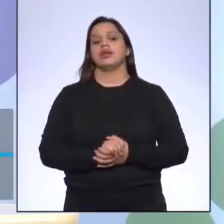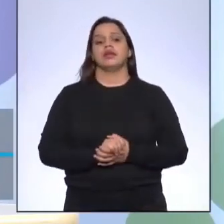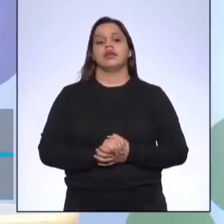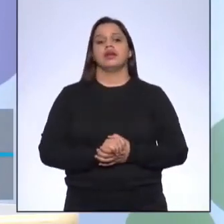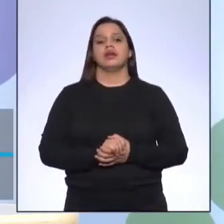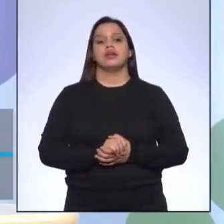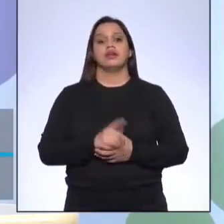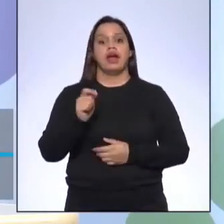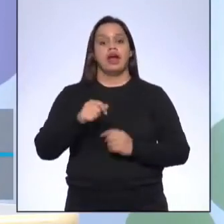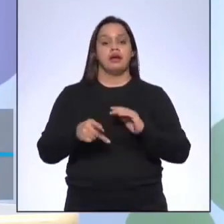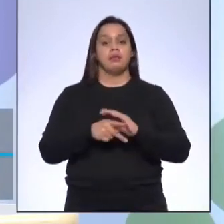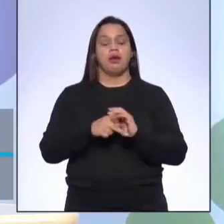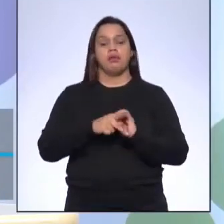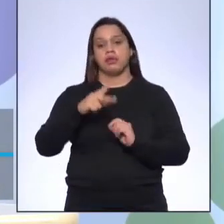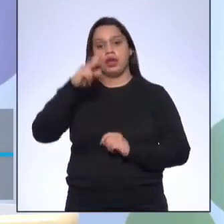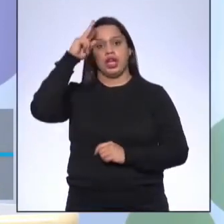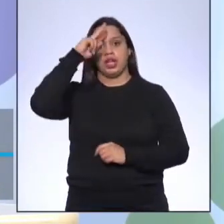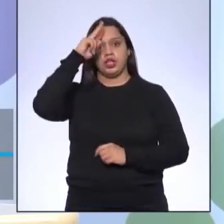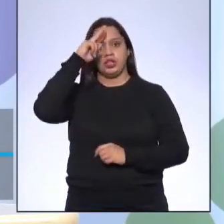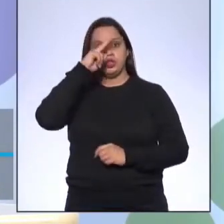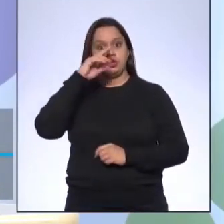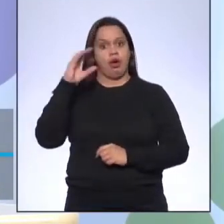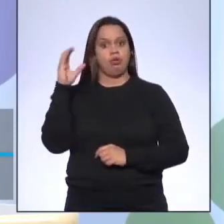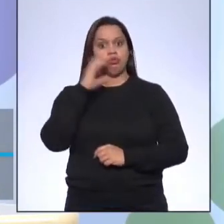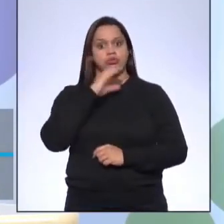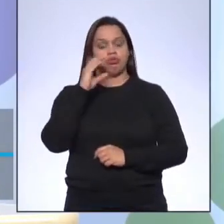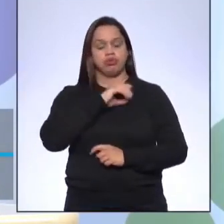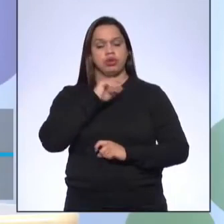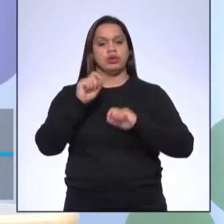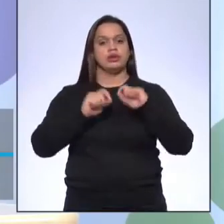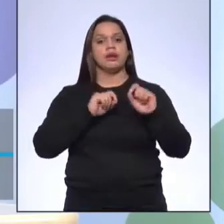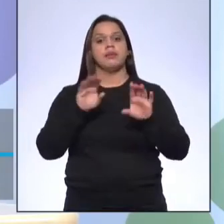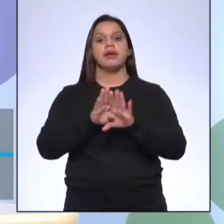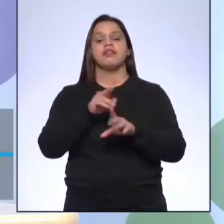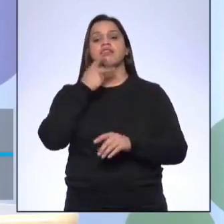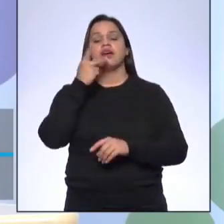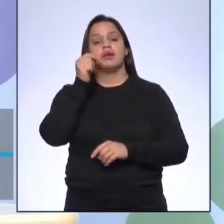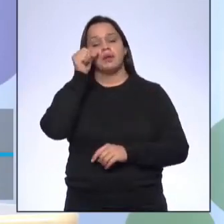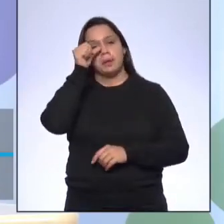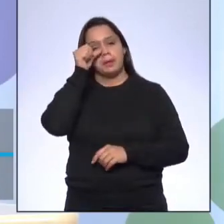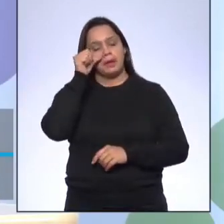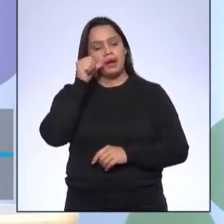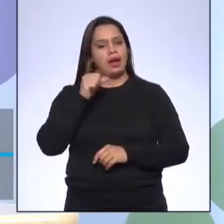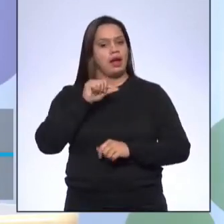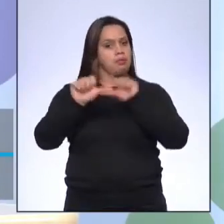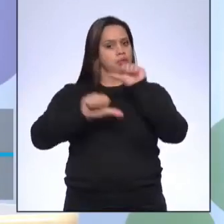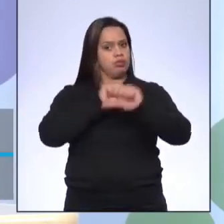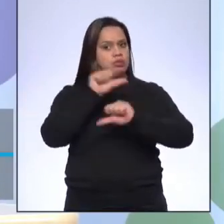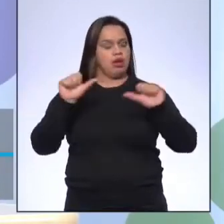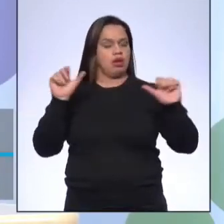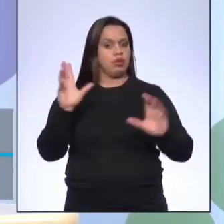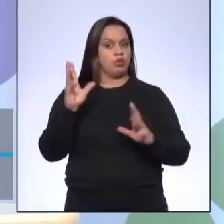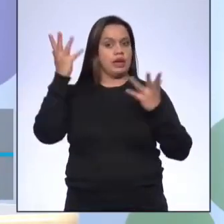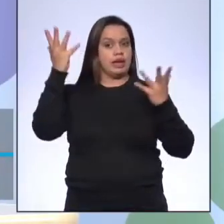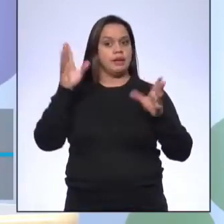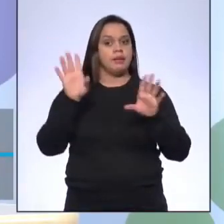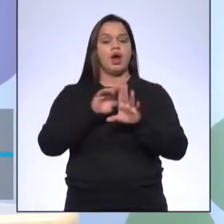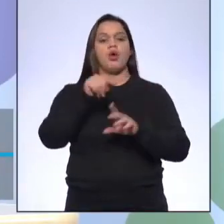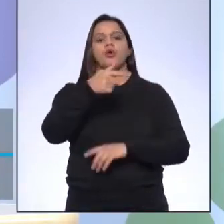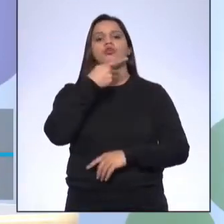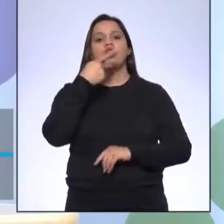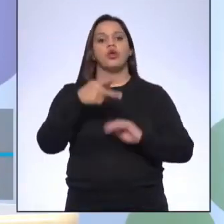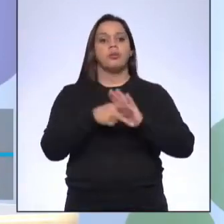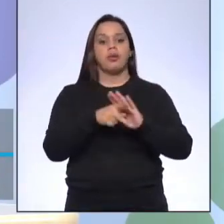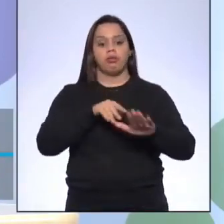emergências históricas, né? A Roberta fala sobre mudanças climáticas, o Lucas terremoto. Então, a gente tem